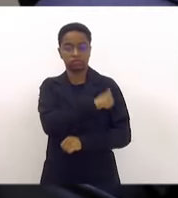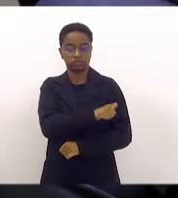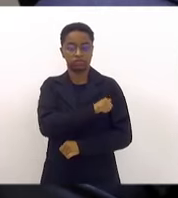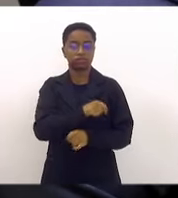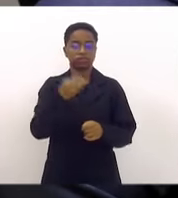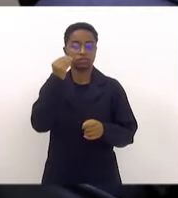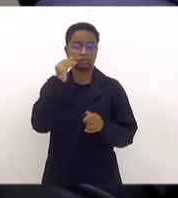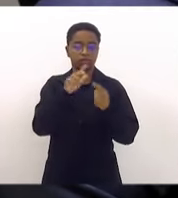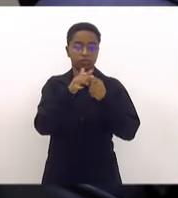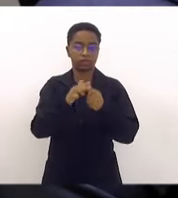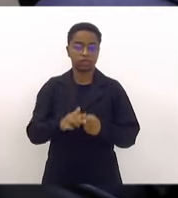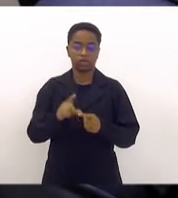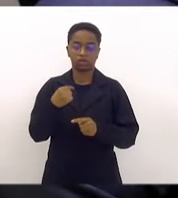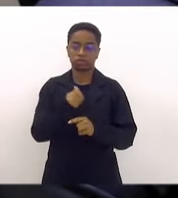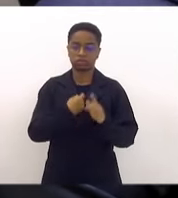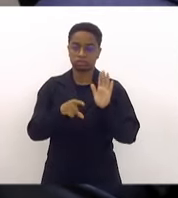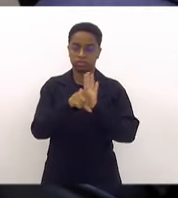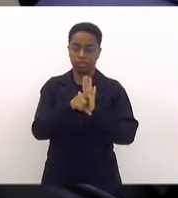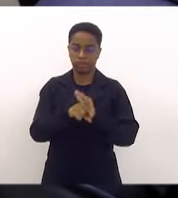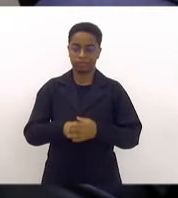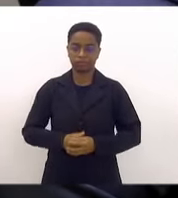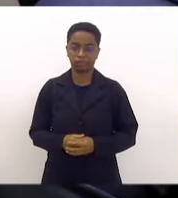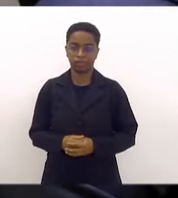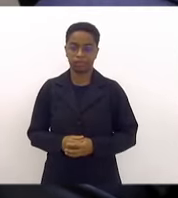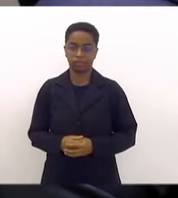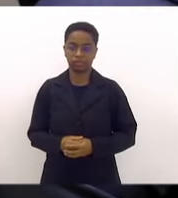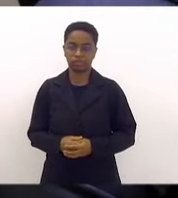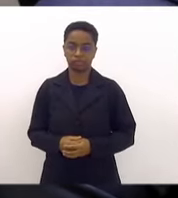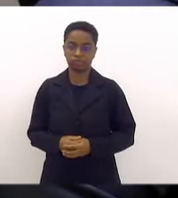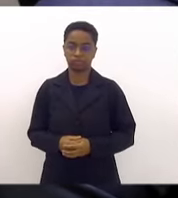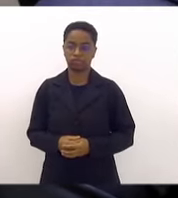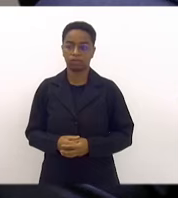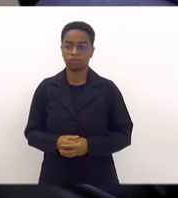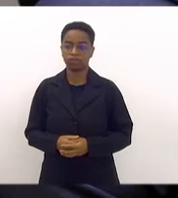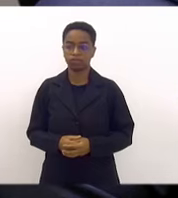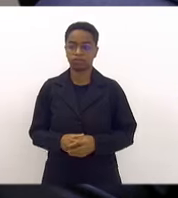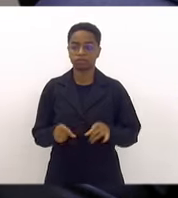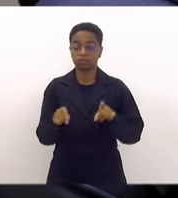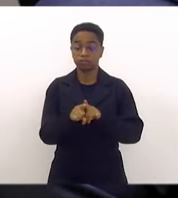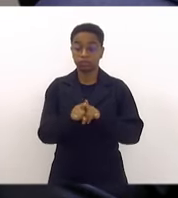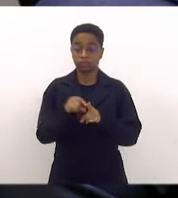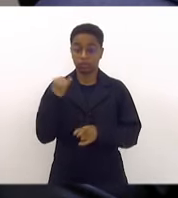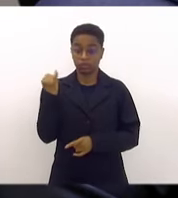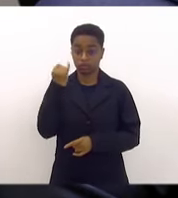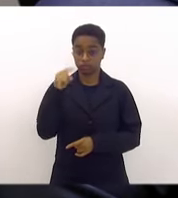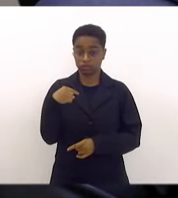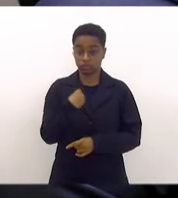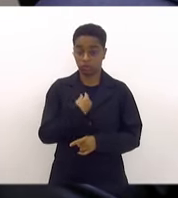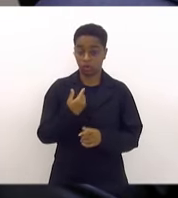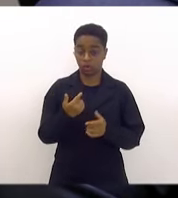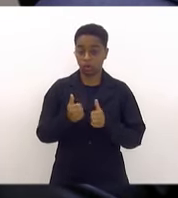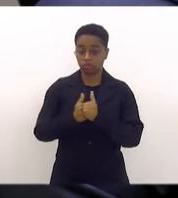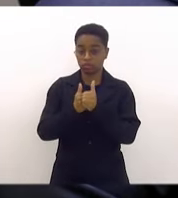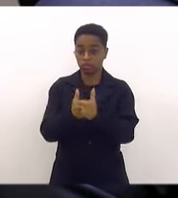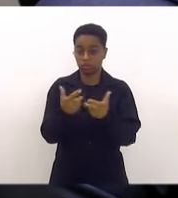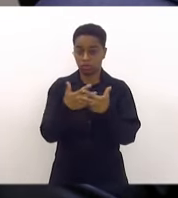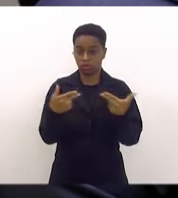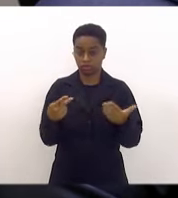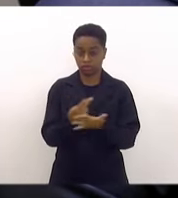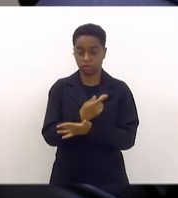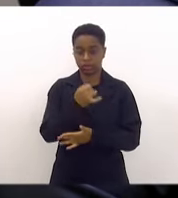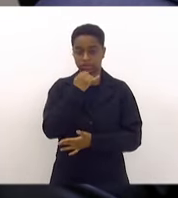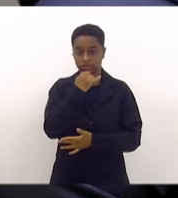aperfeiçoamento da nossa legislação e é importante também a gente acompanhar o que tá sendo feito por exemplo